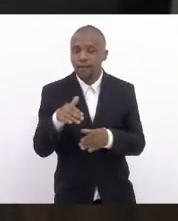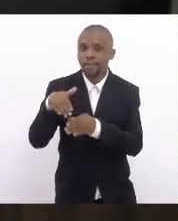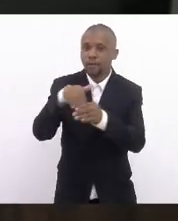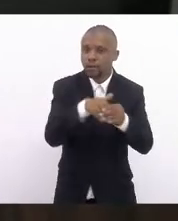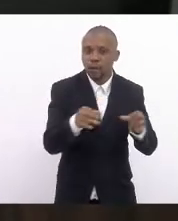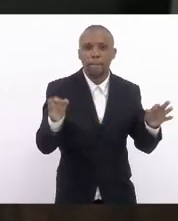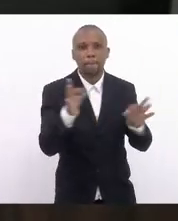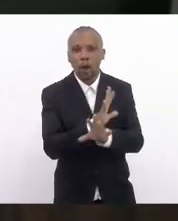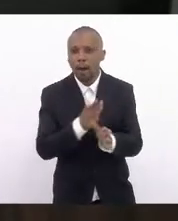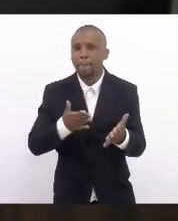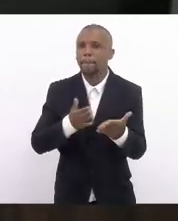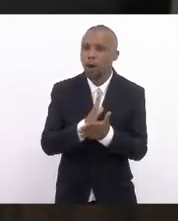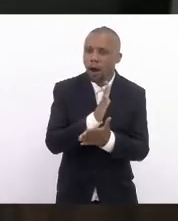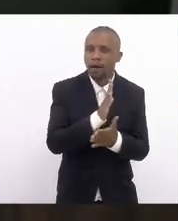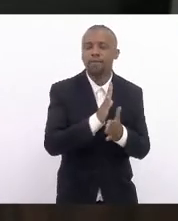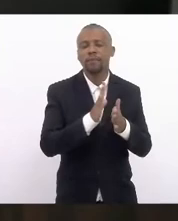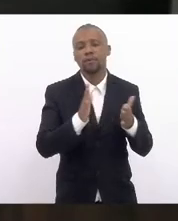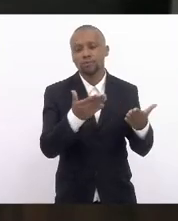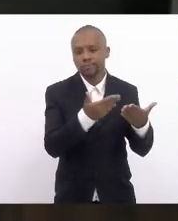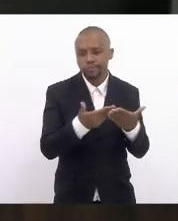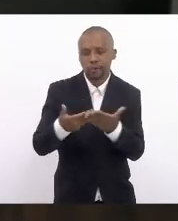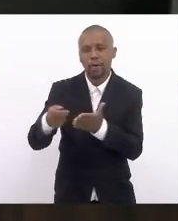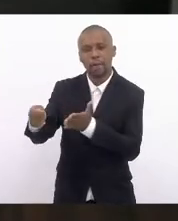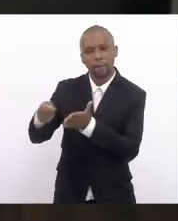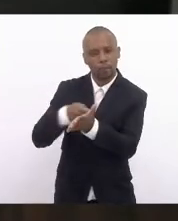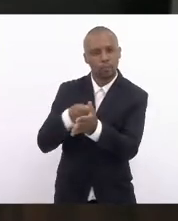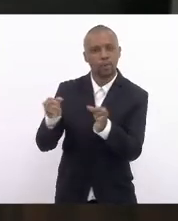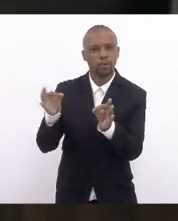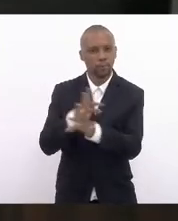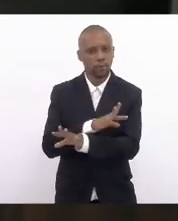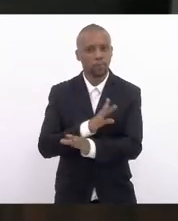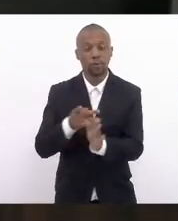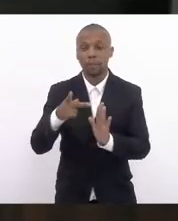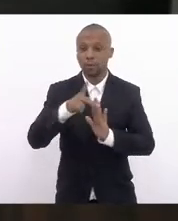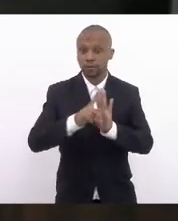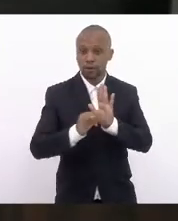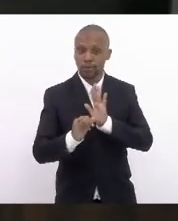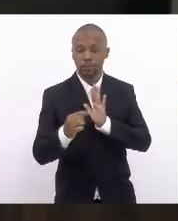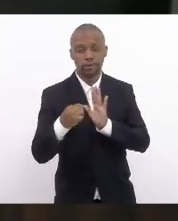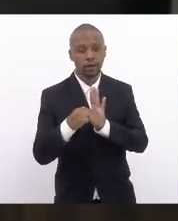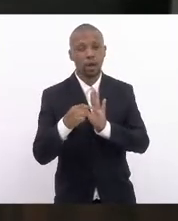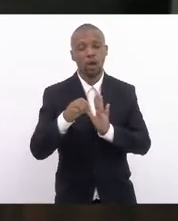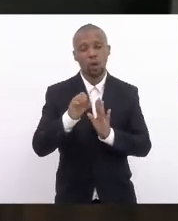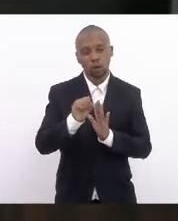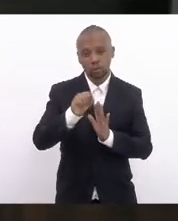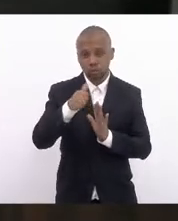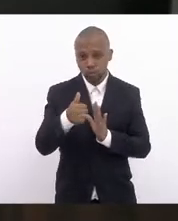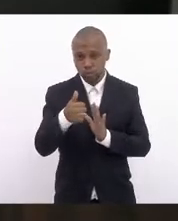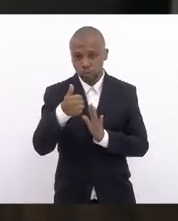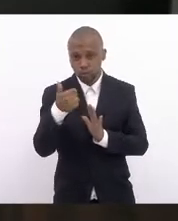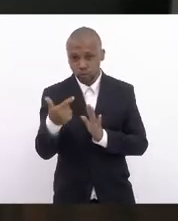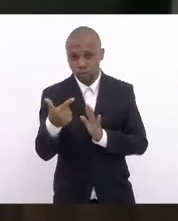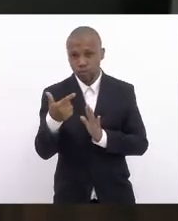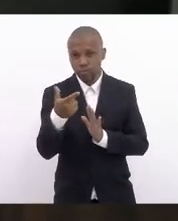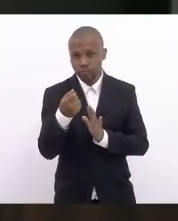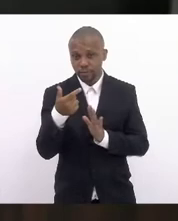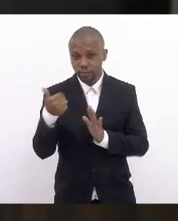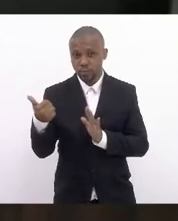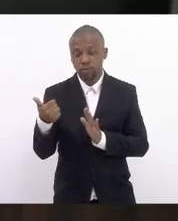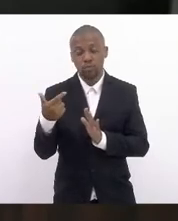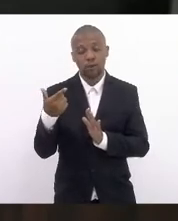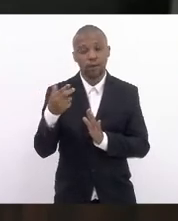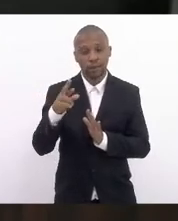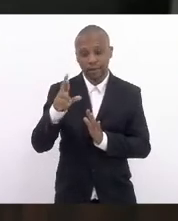aprovam, permaneçam como estão, aprovado, vai à promulgação. Projeto de resolução 812 de 21, de autoria da deputada Renata